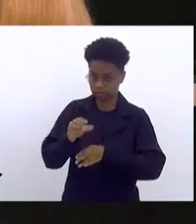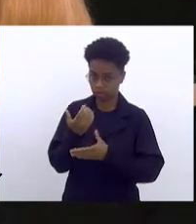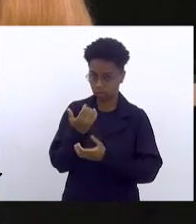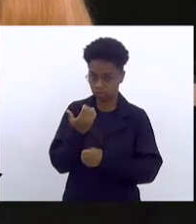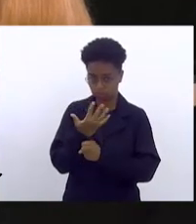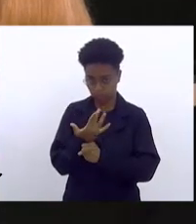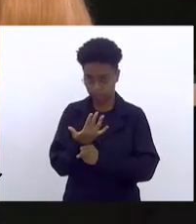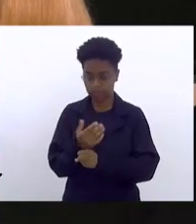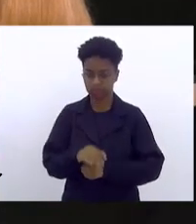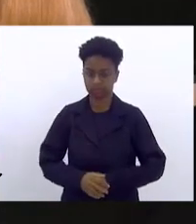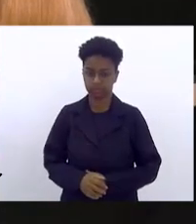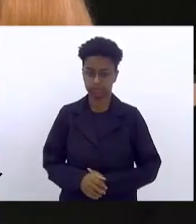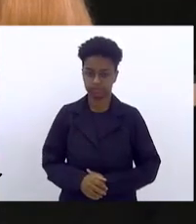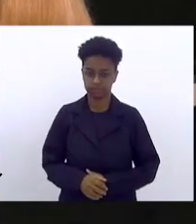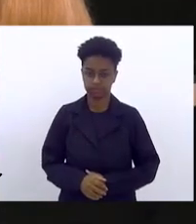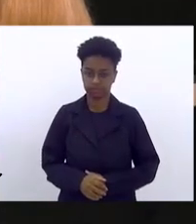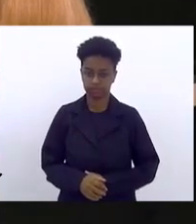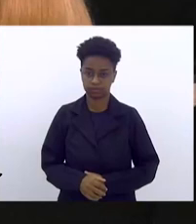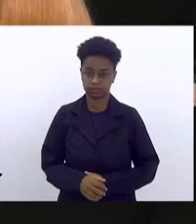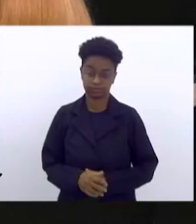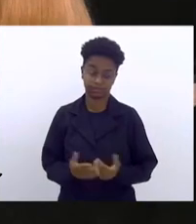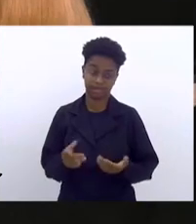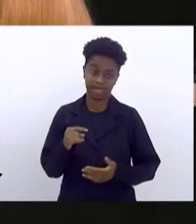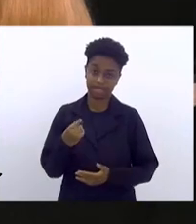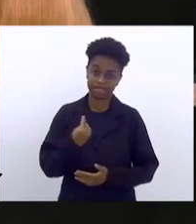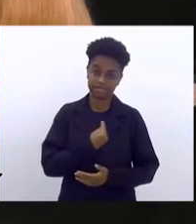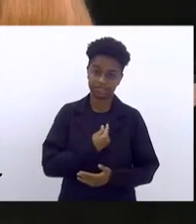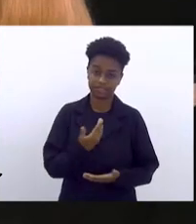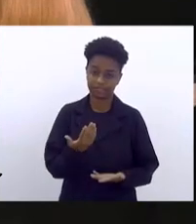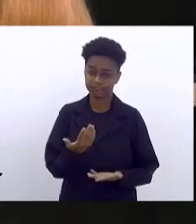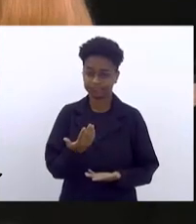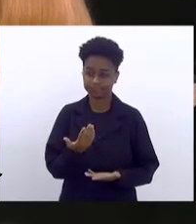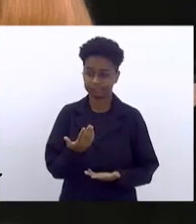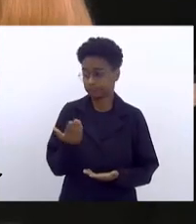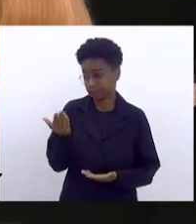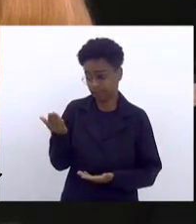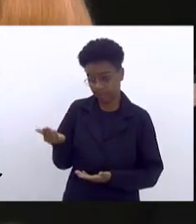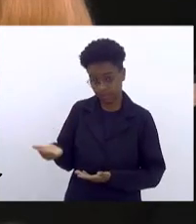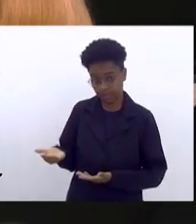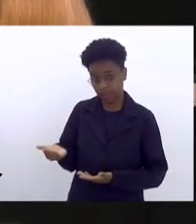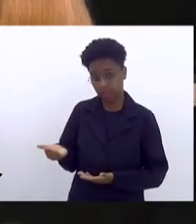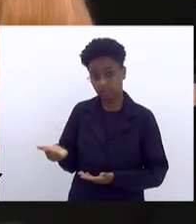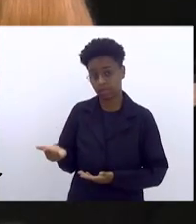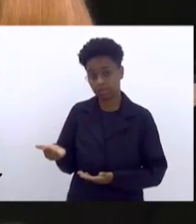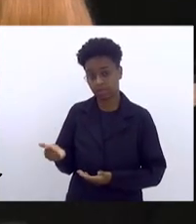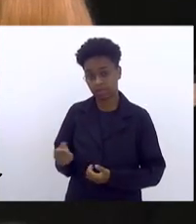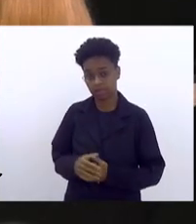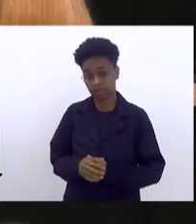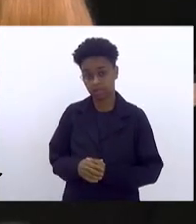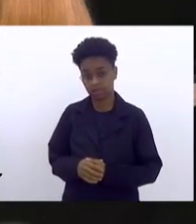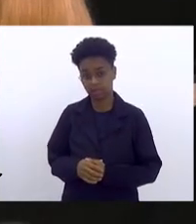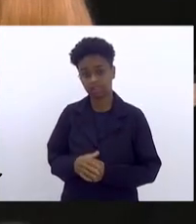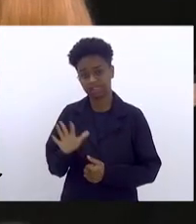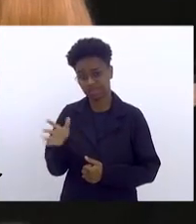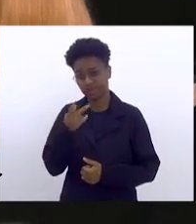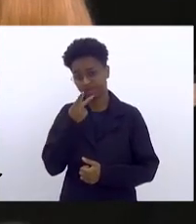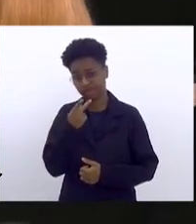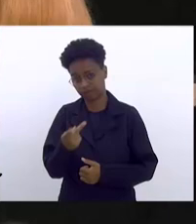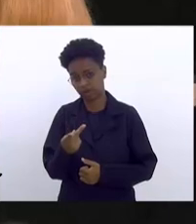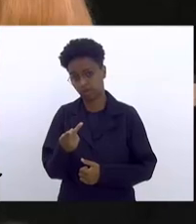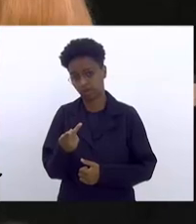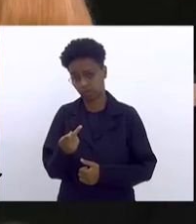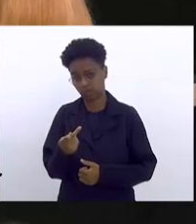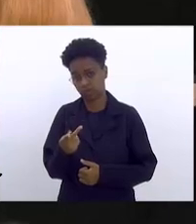a gente enfim a colega obrigada já falou